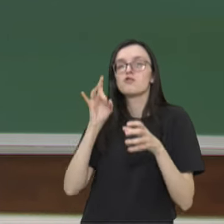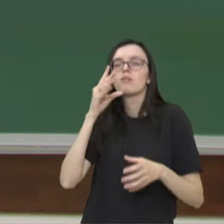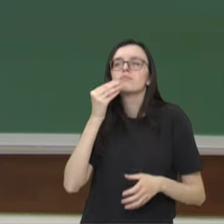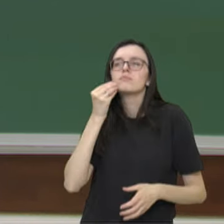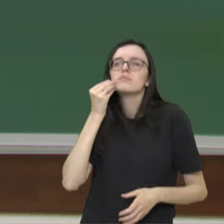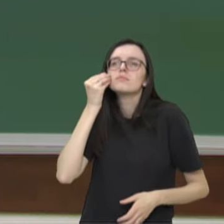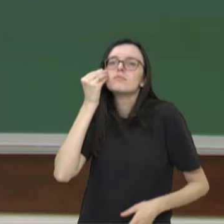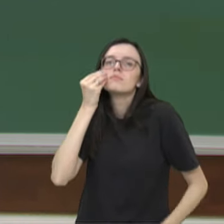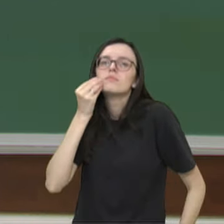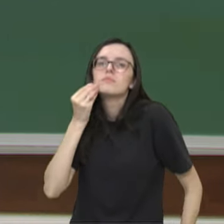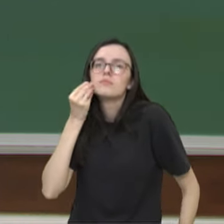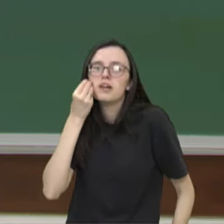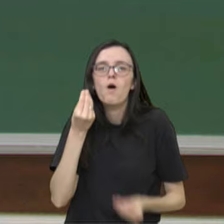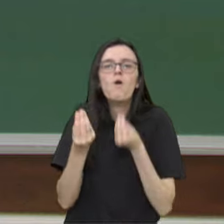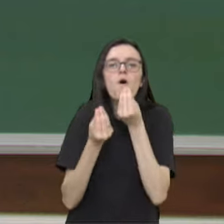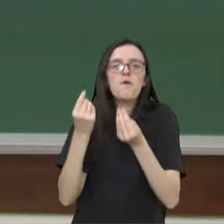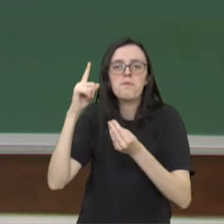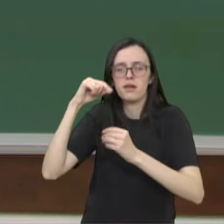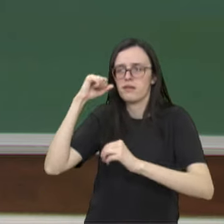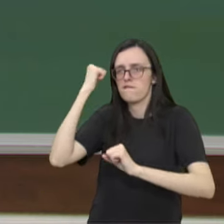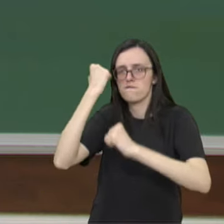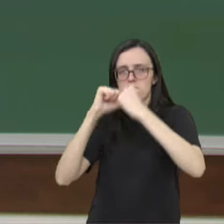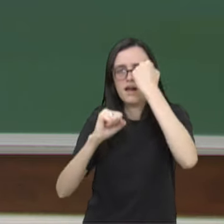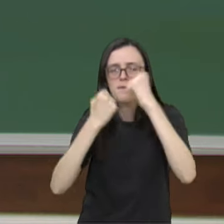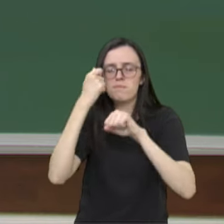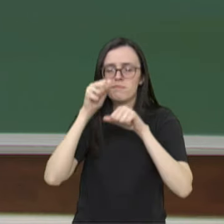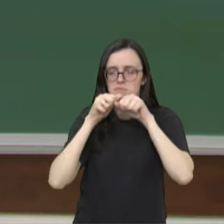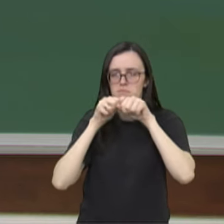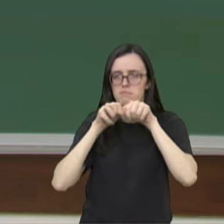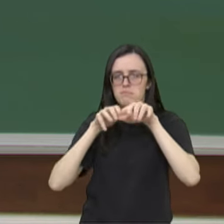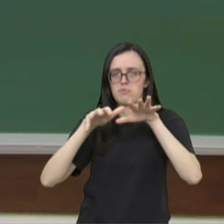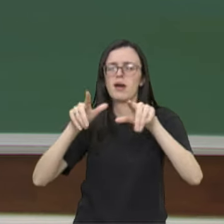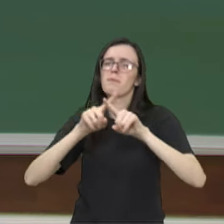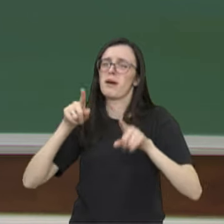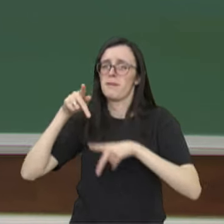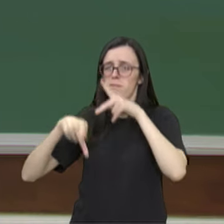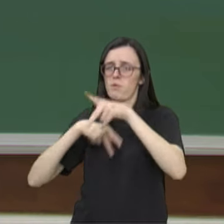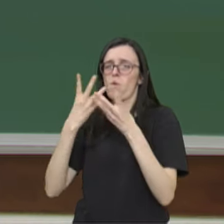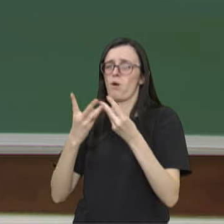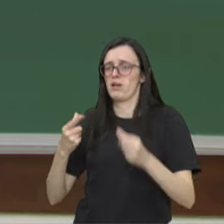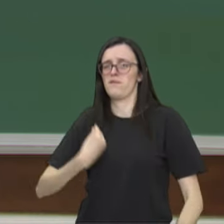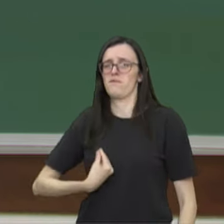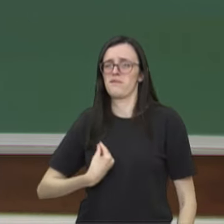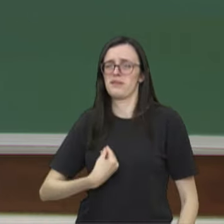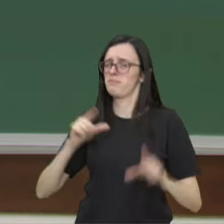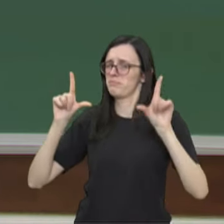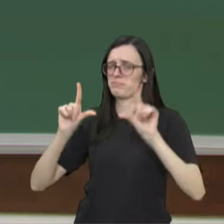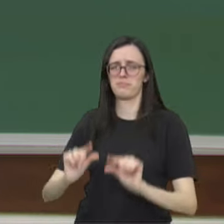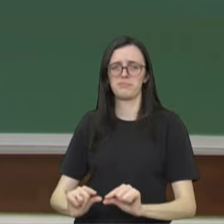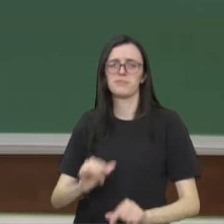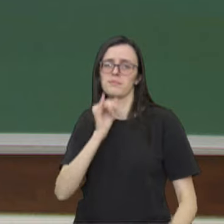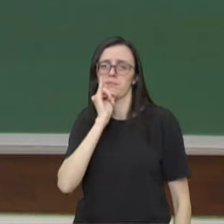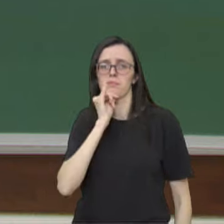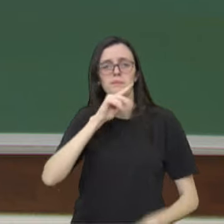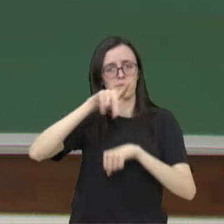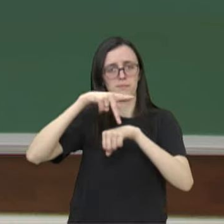experienciaram aí a industrialização e a população apresentava baixa qualidade de vida, como por exemplo em